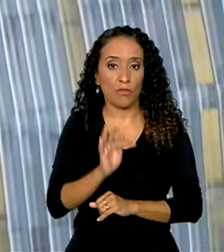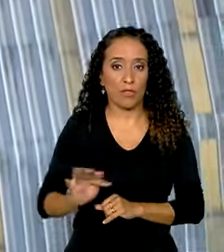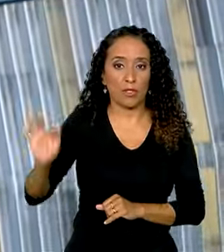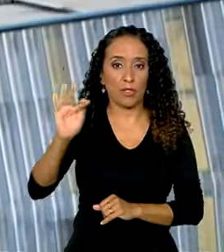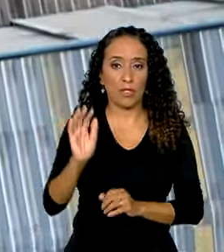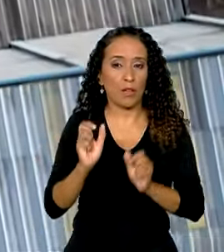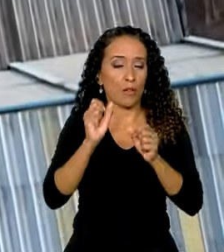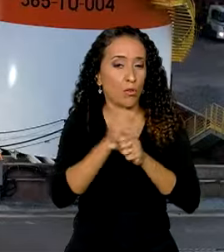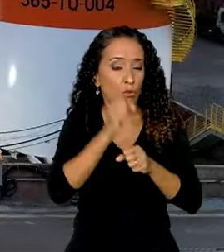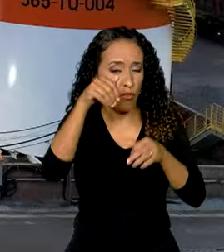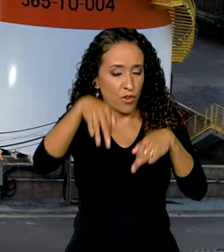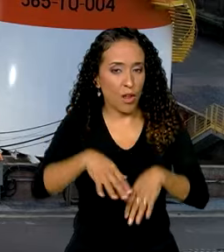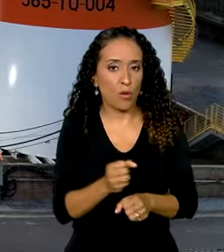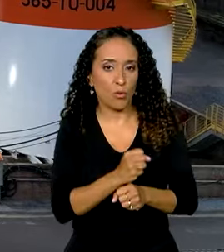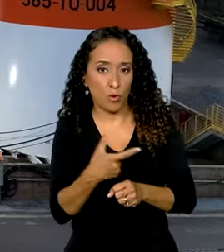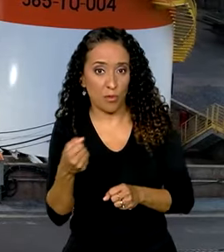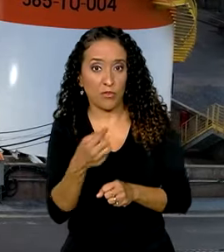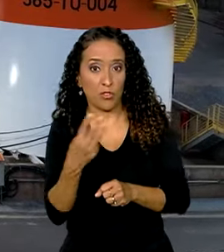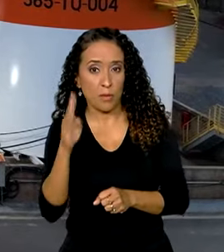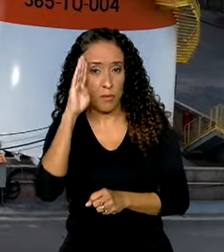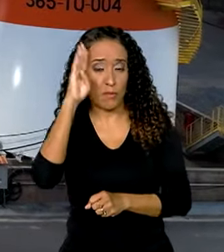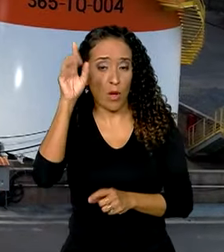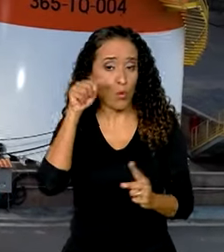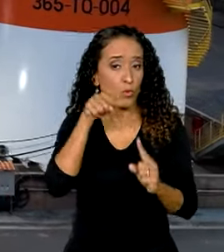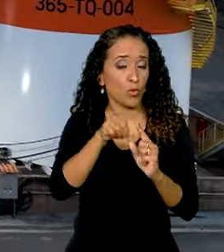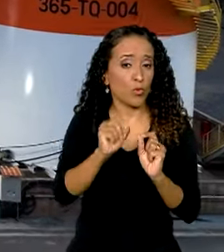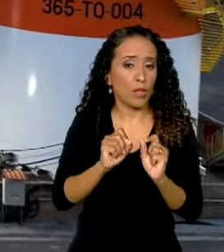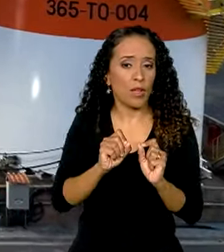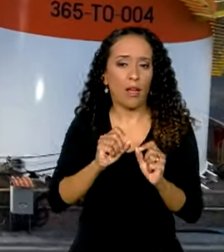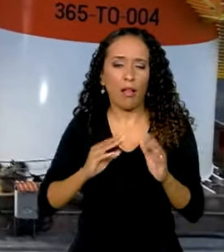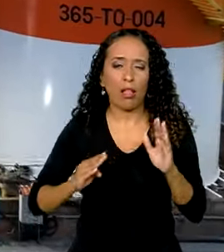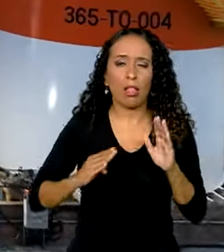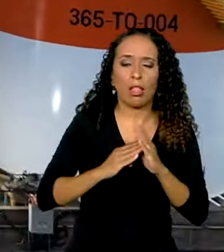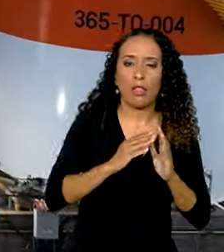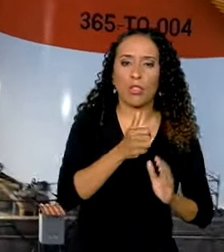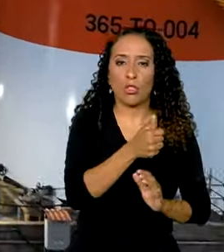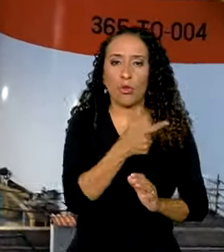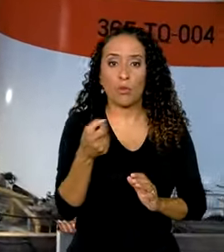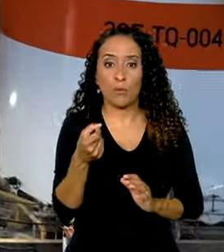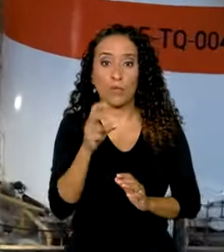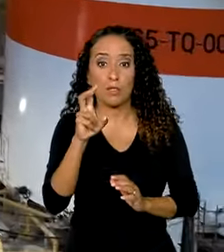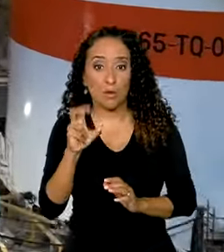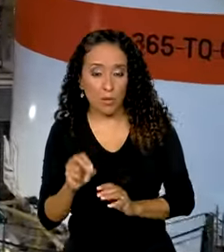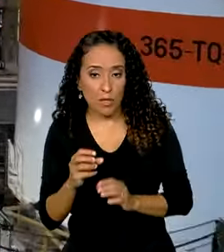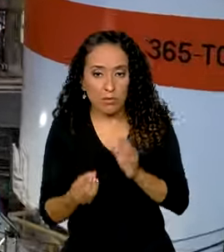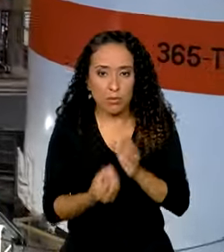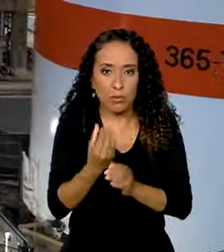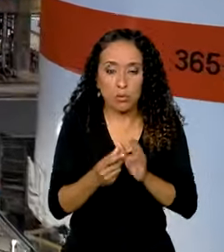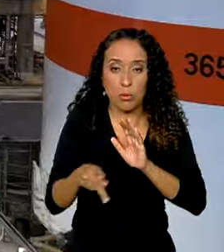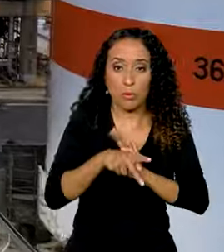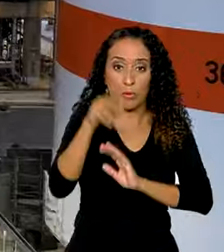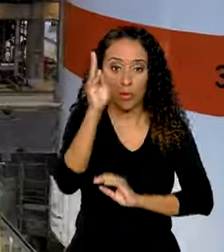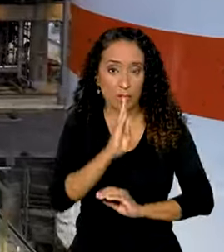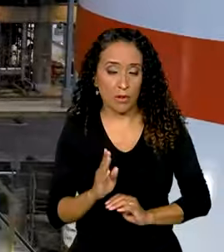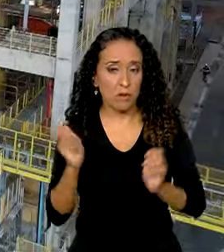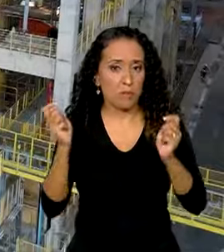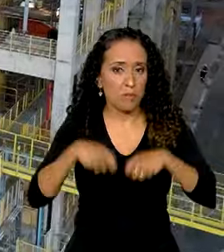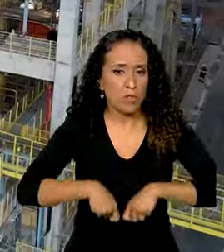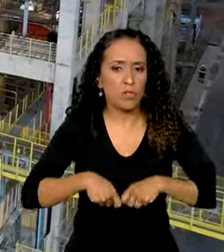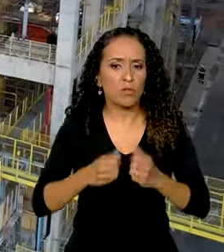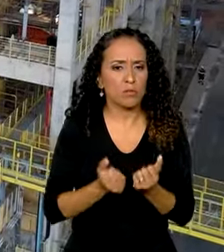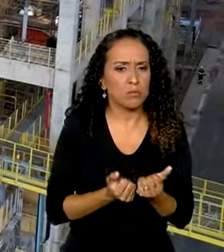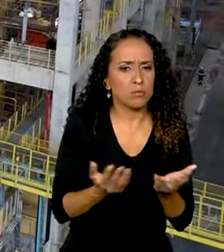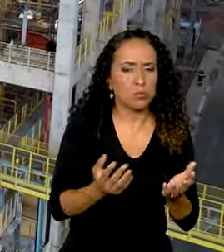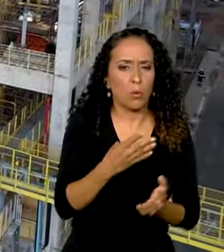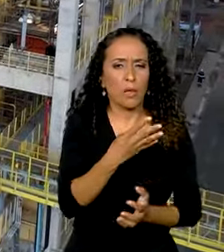de 2023, tem como principal objetivo chegar a 2050, com uma produção nacional capaz de atender